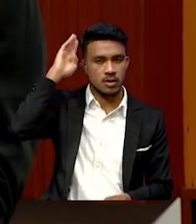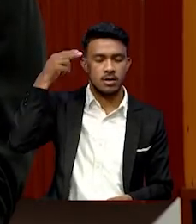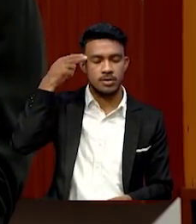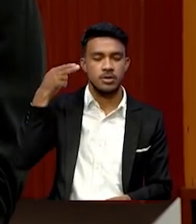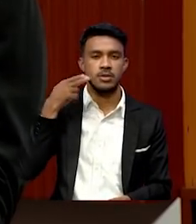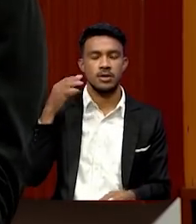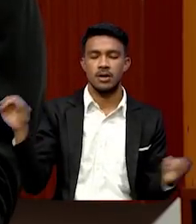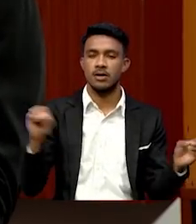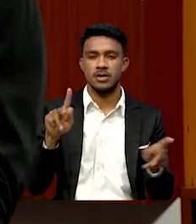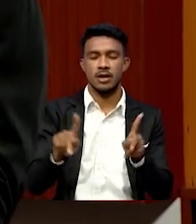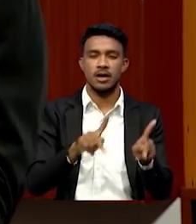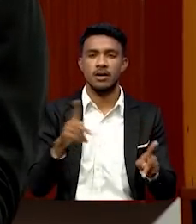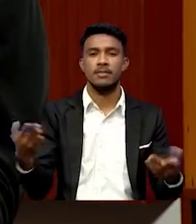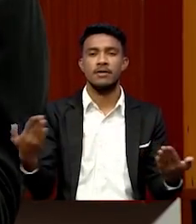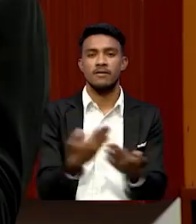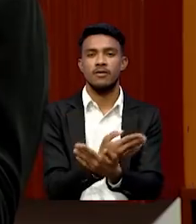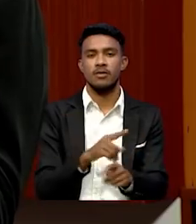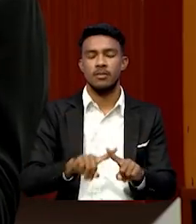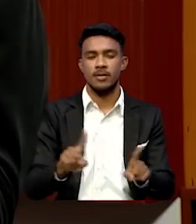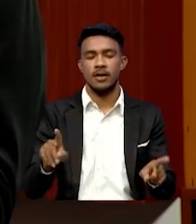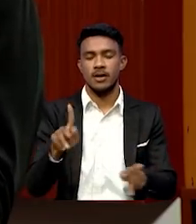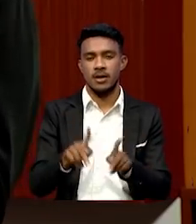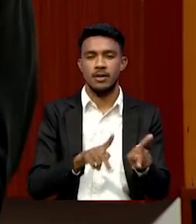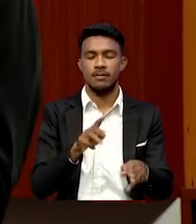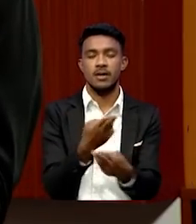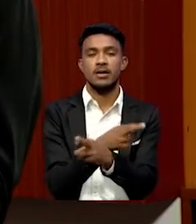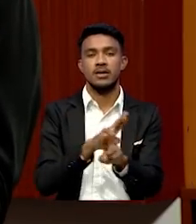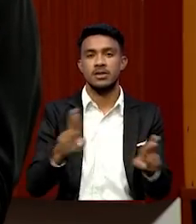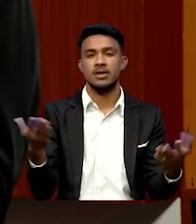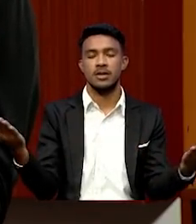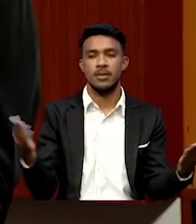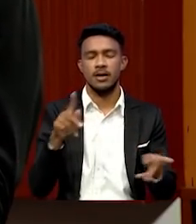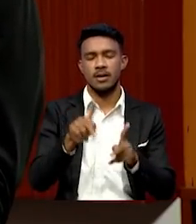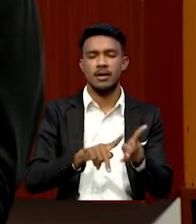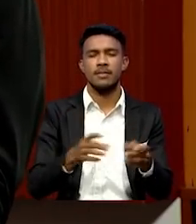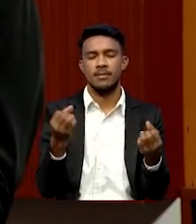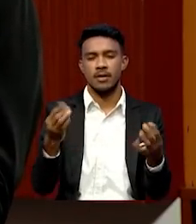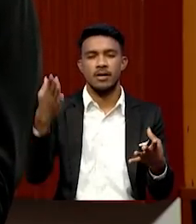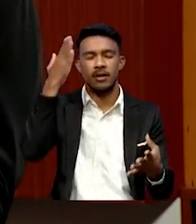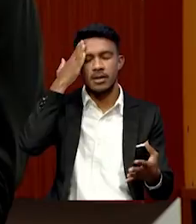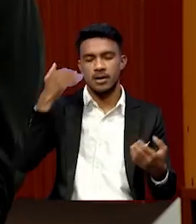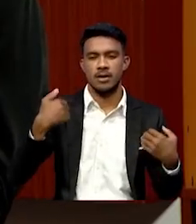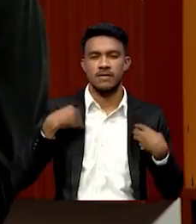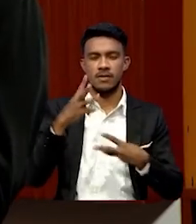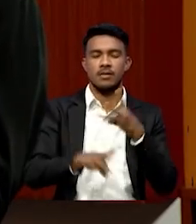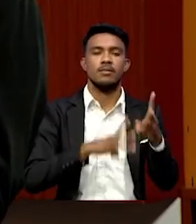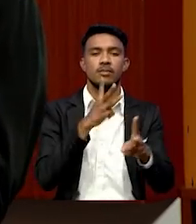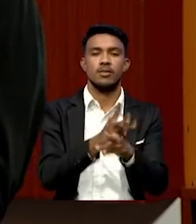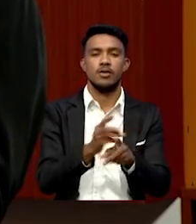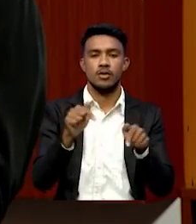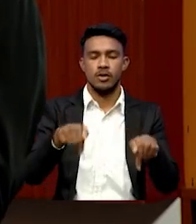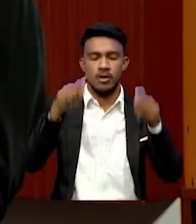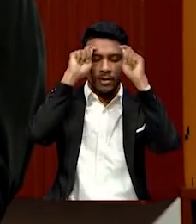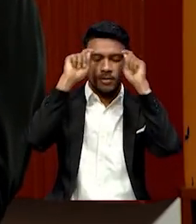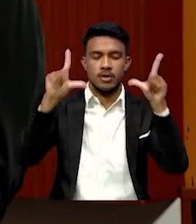é uma fonte, é uma resistência, é uma, não é uma conhecida em mundo, conhecida em Timor-Leste, mas